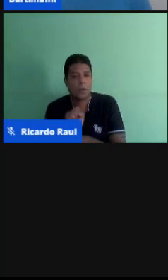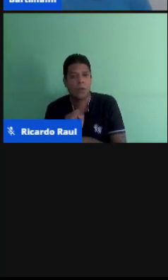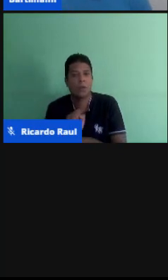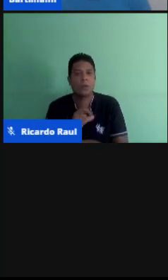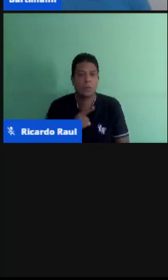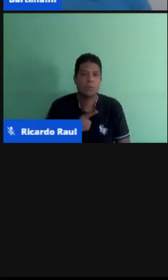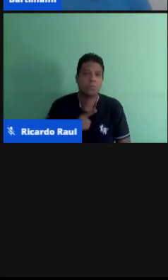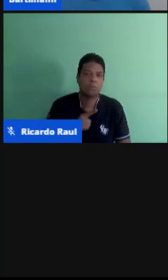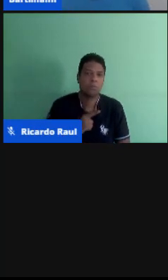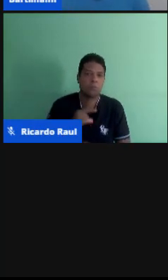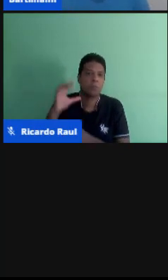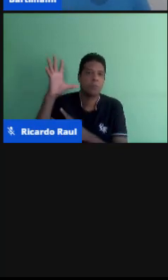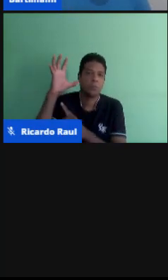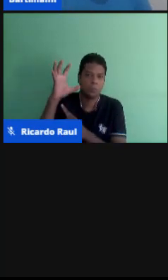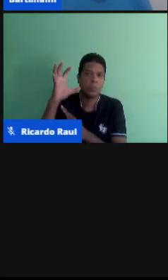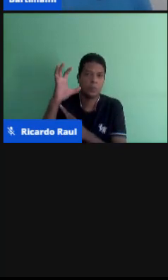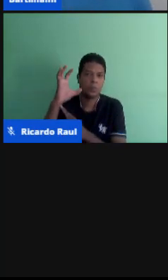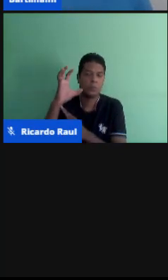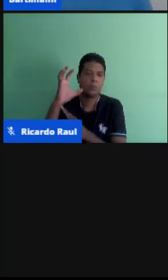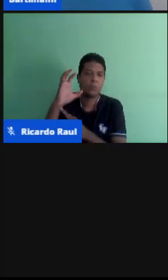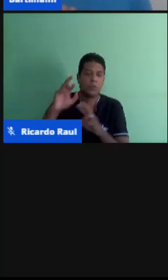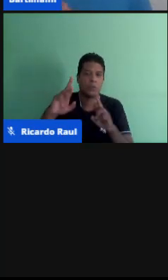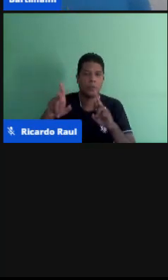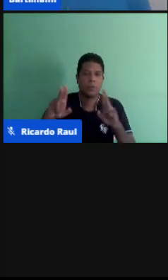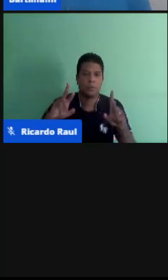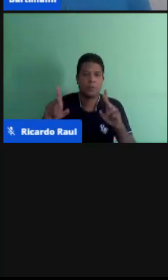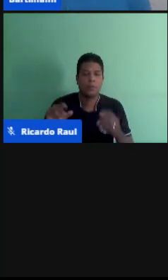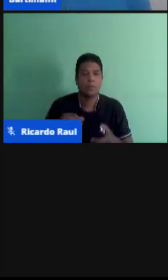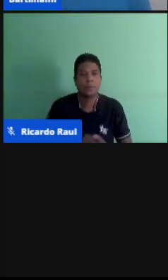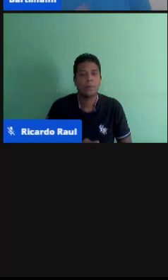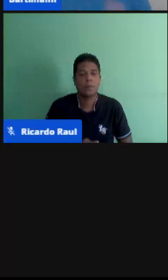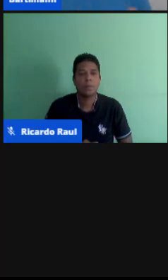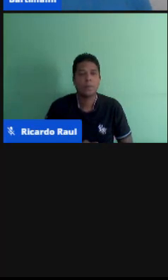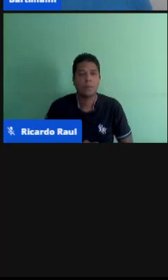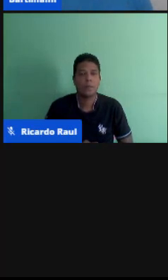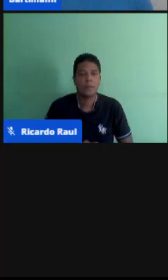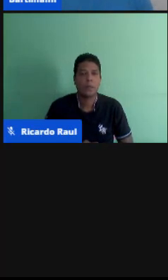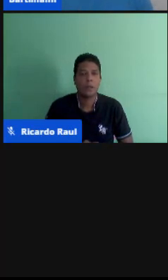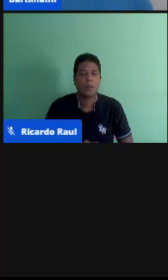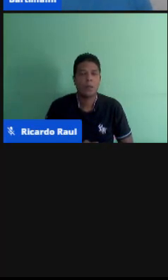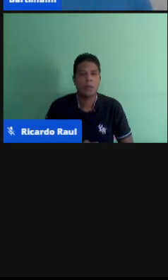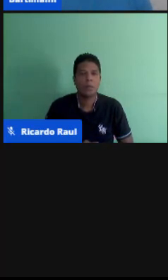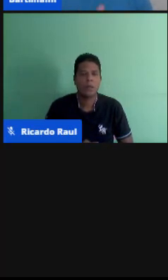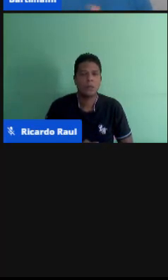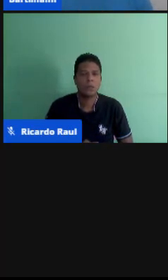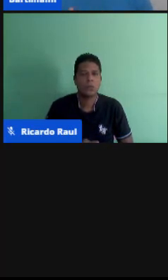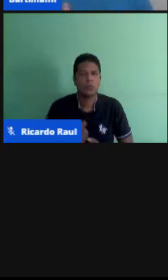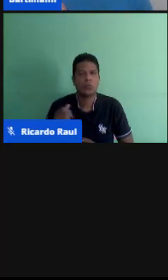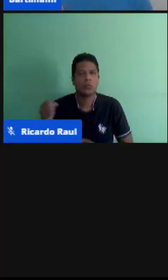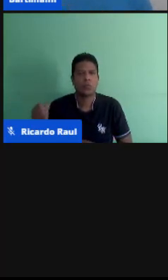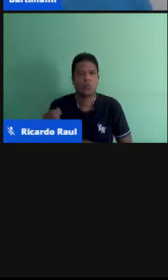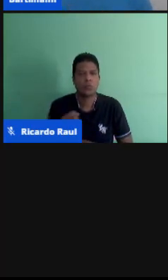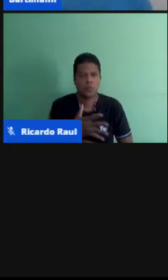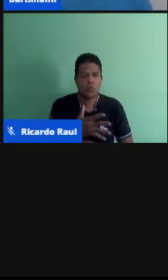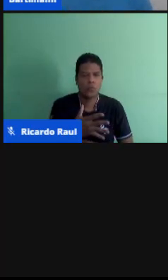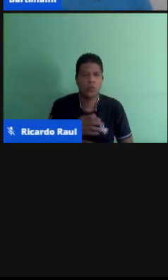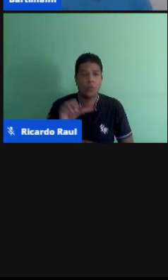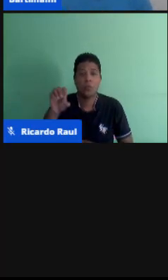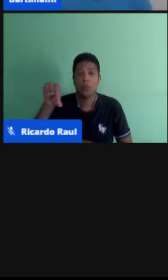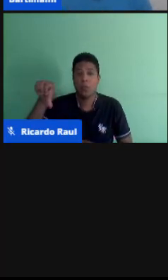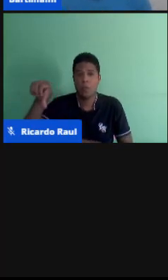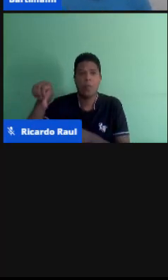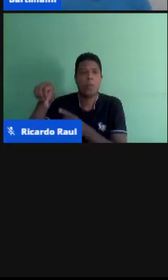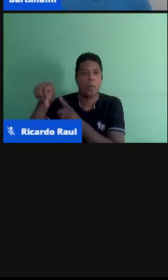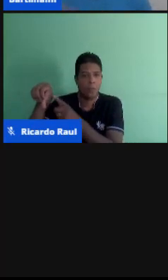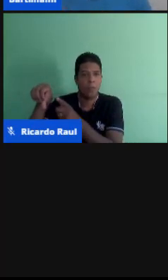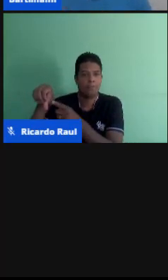satélite tem um tempo de operação. Inclusive, está para sair aí o lançamento do Landsat 9.